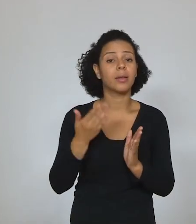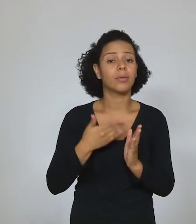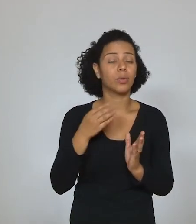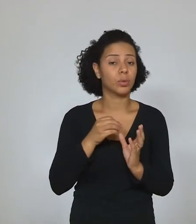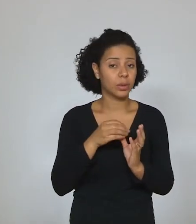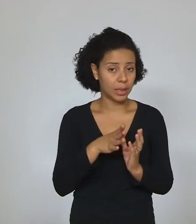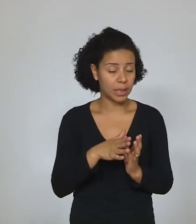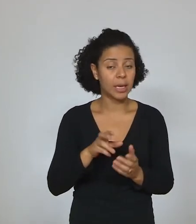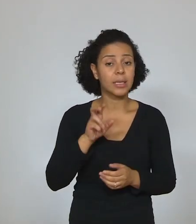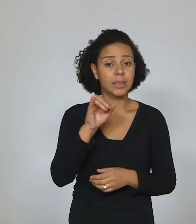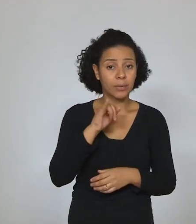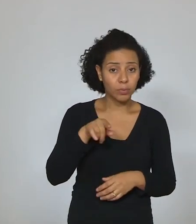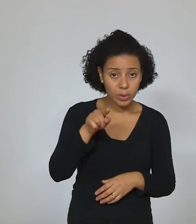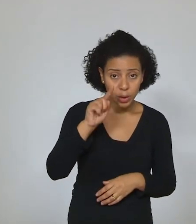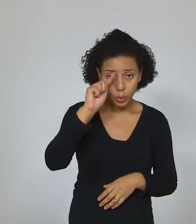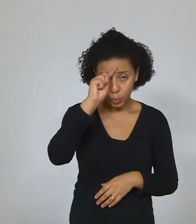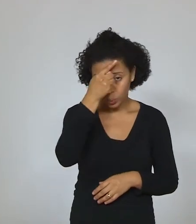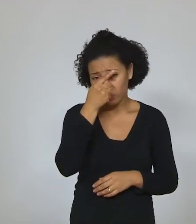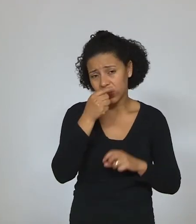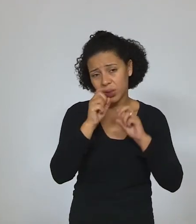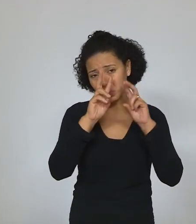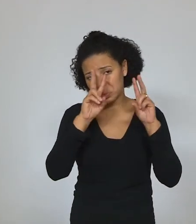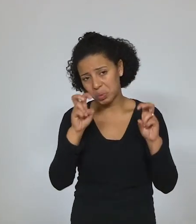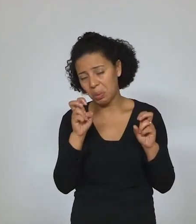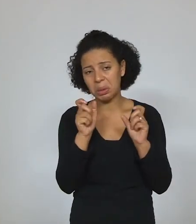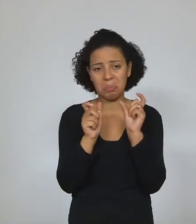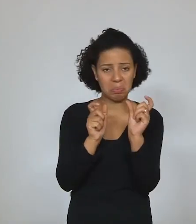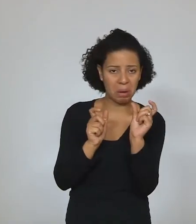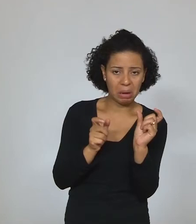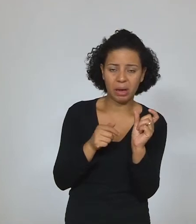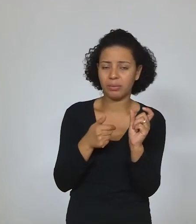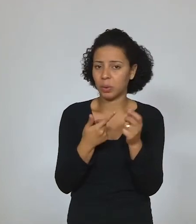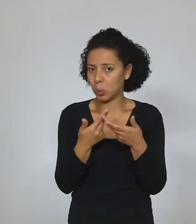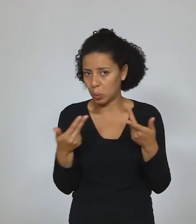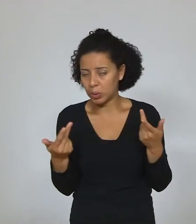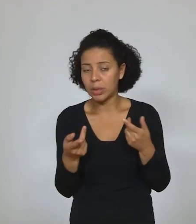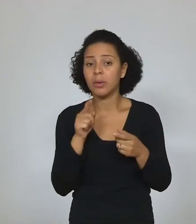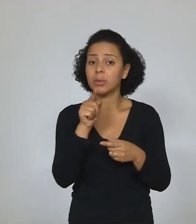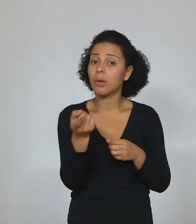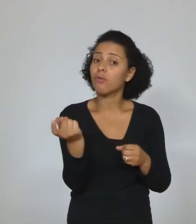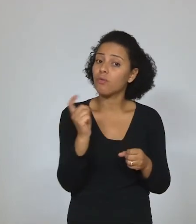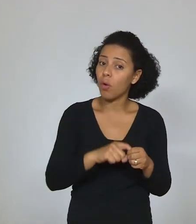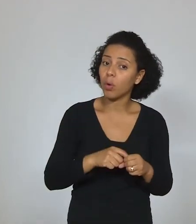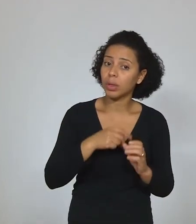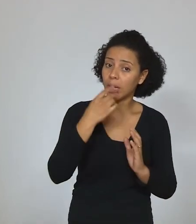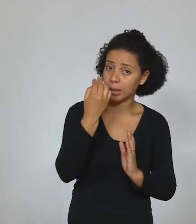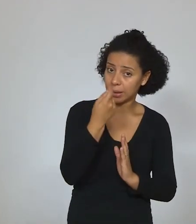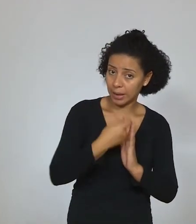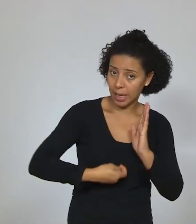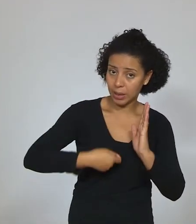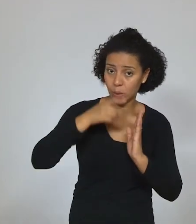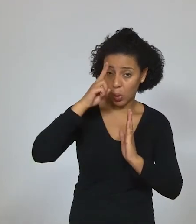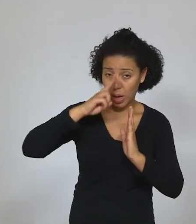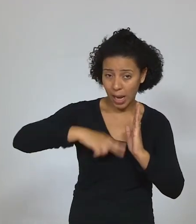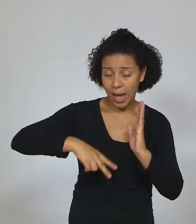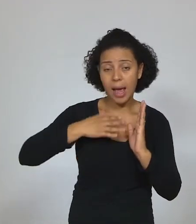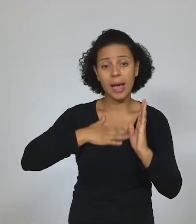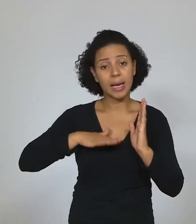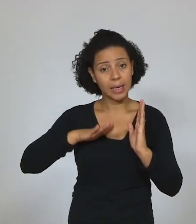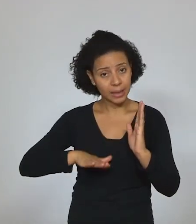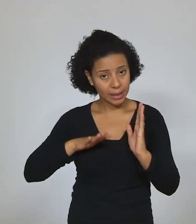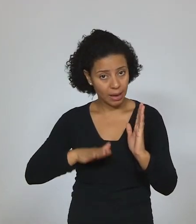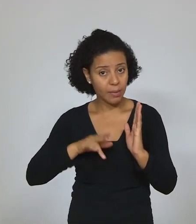caso você tenha ficado com alguma dúvida de algum termo que eu tenha utilizado, volte ao seu material de apoio e realize aquela leitura atenta que